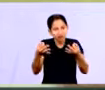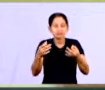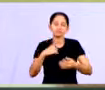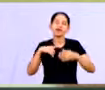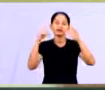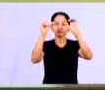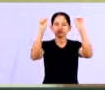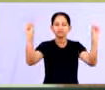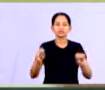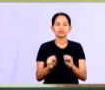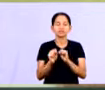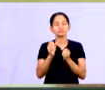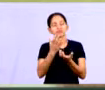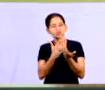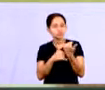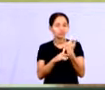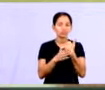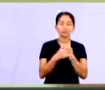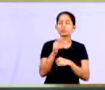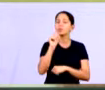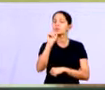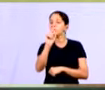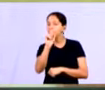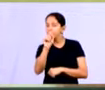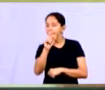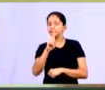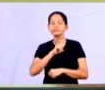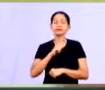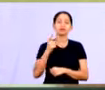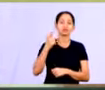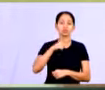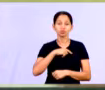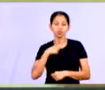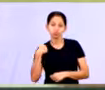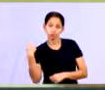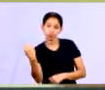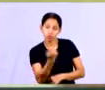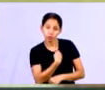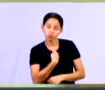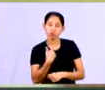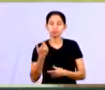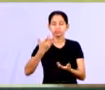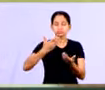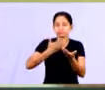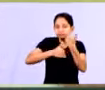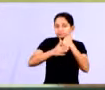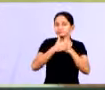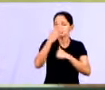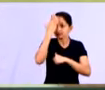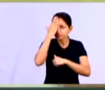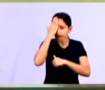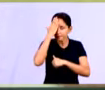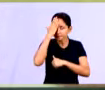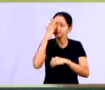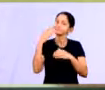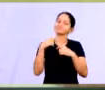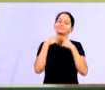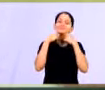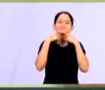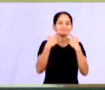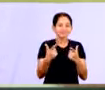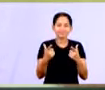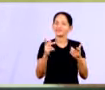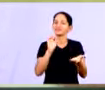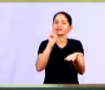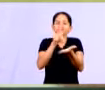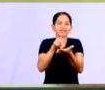sistema e a incerteza está aqui para explicar para a gente que nós não conseguimos criar um modelo que explique toda a realidade. A realidade é muito mais